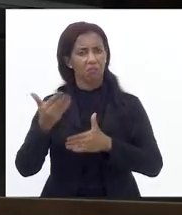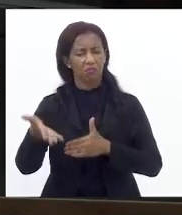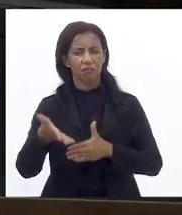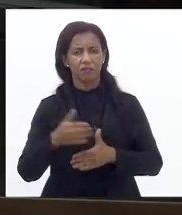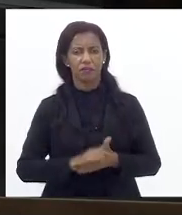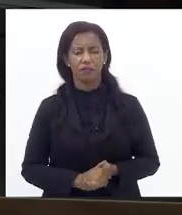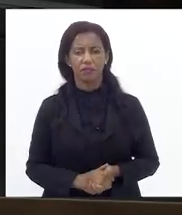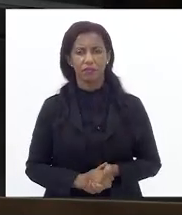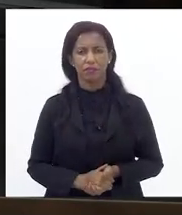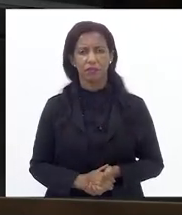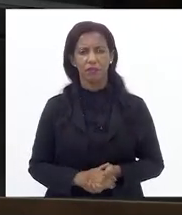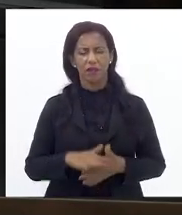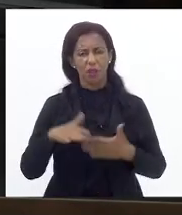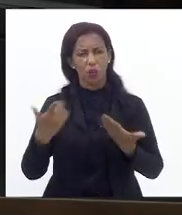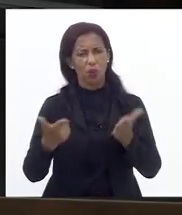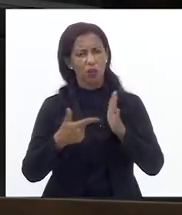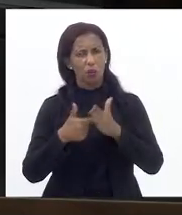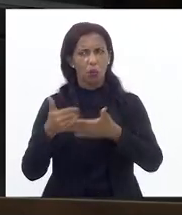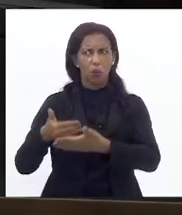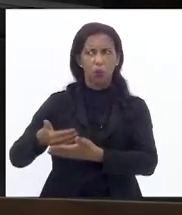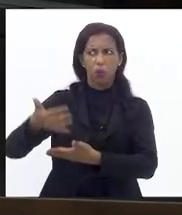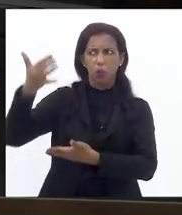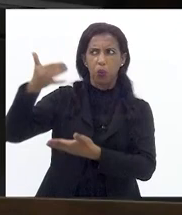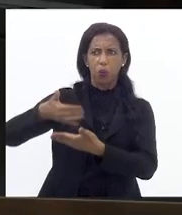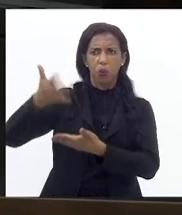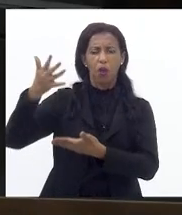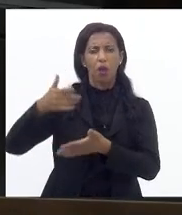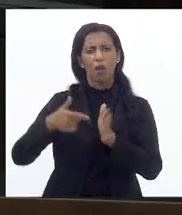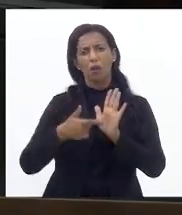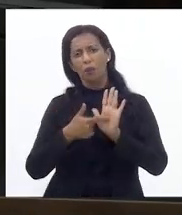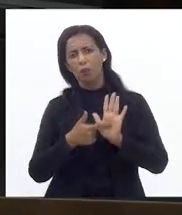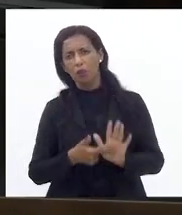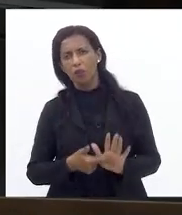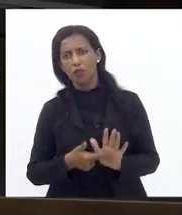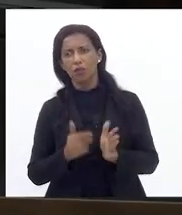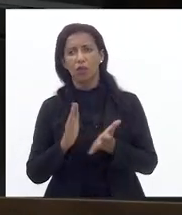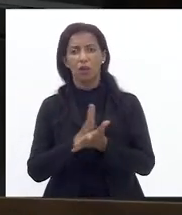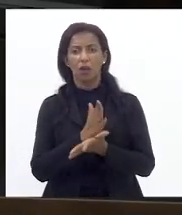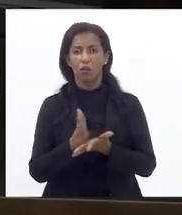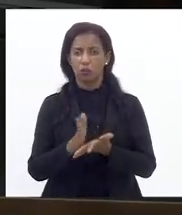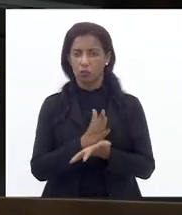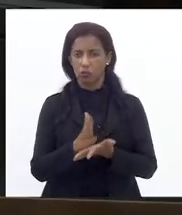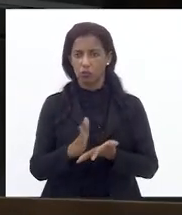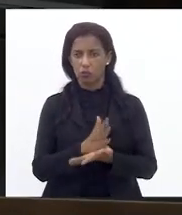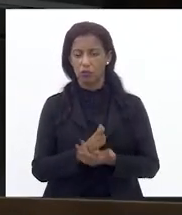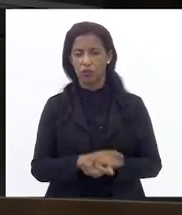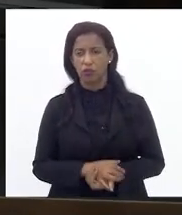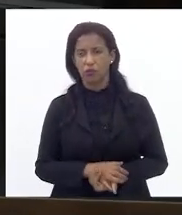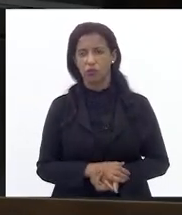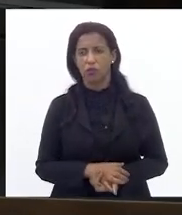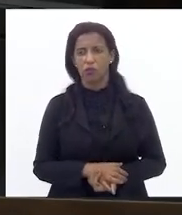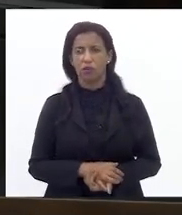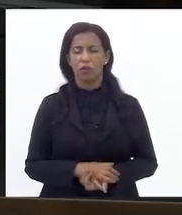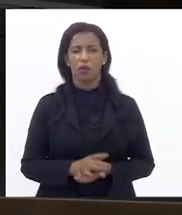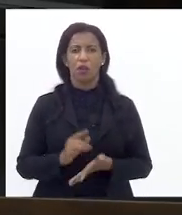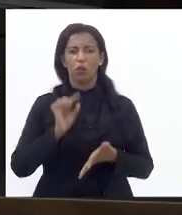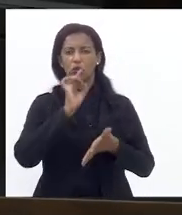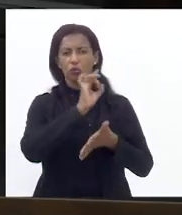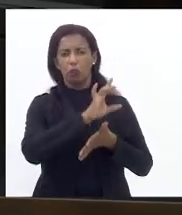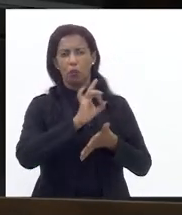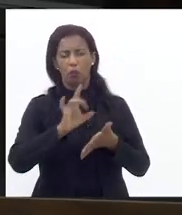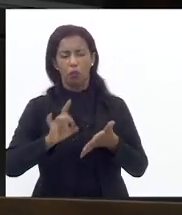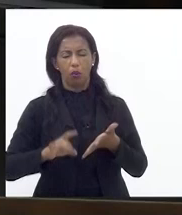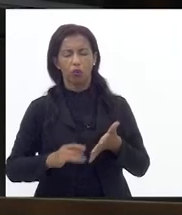e quando eu fiz apresentação eu demonstrei que alguns alguns